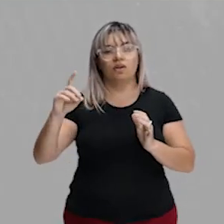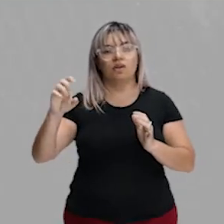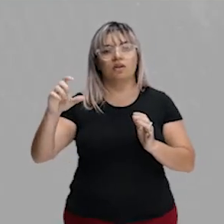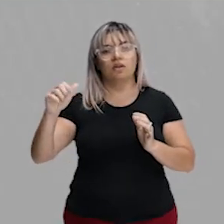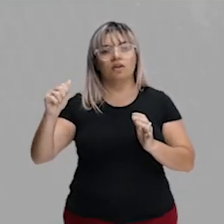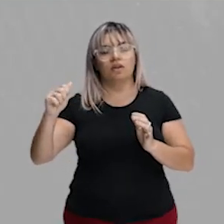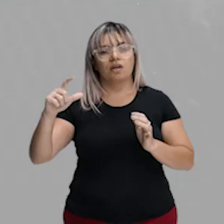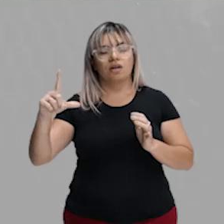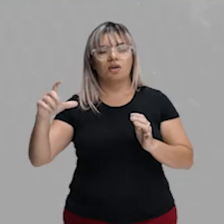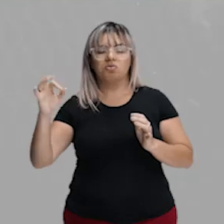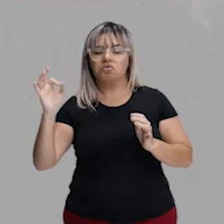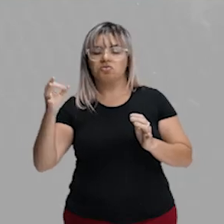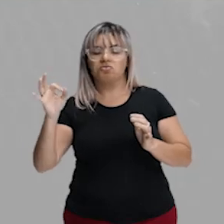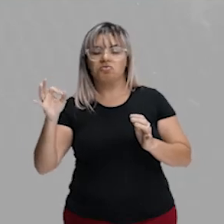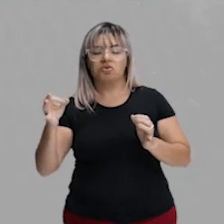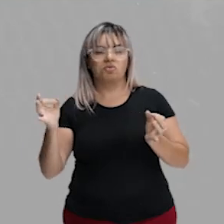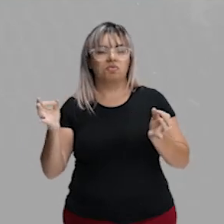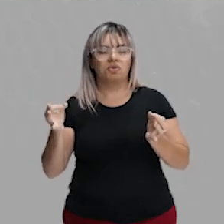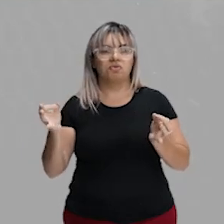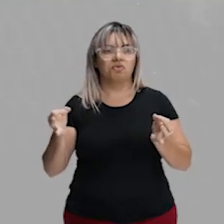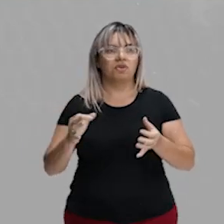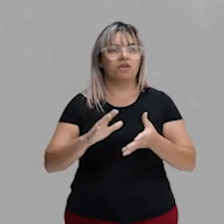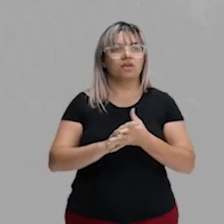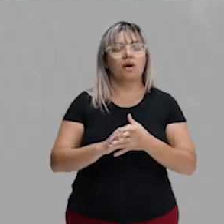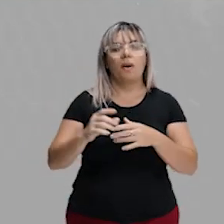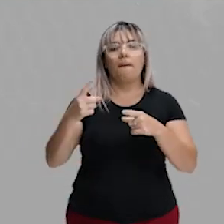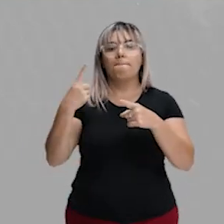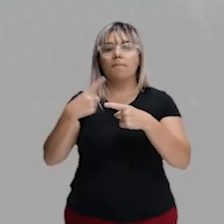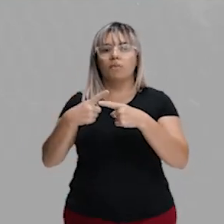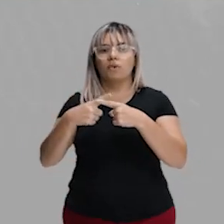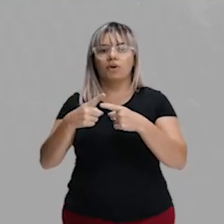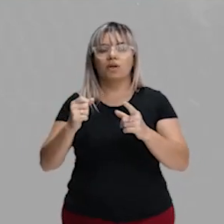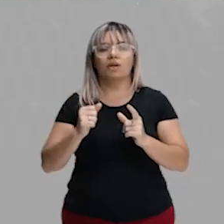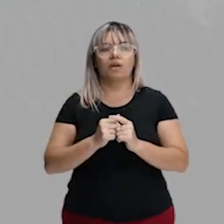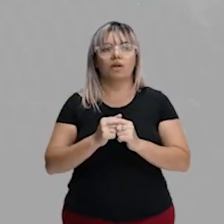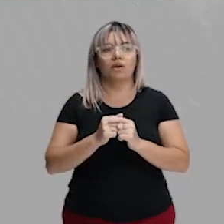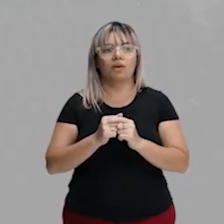ideal. Por que ele será ideal? Porque